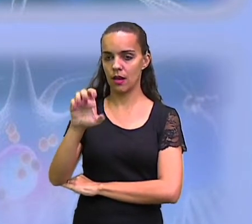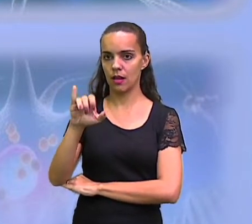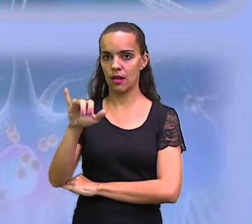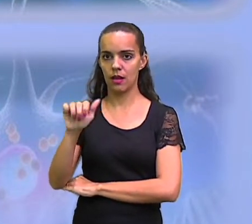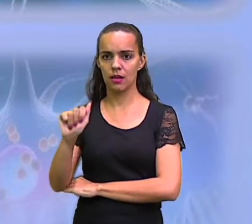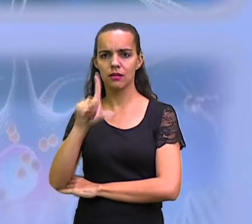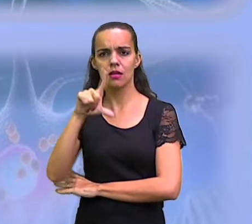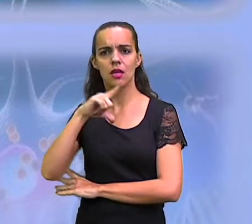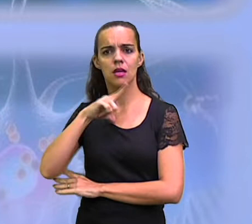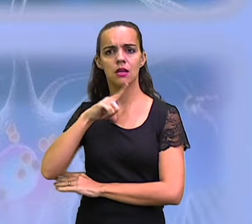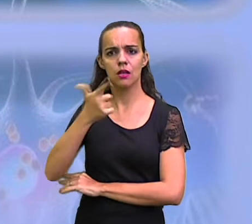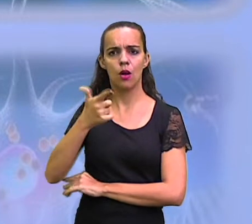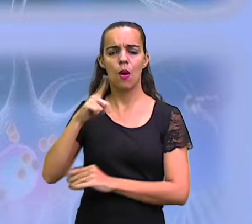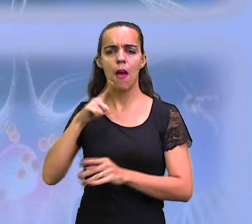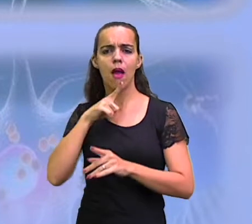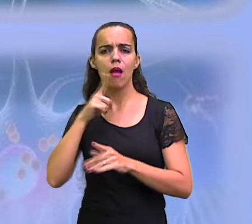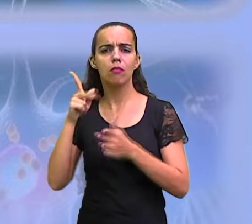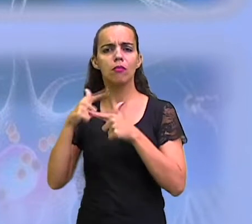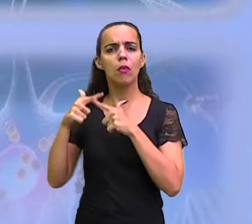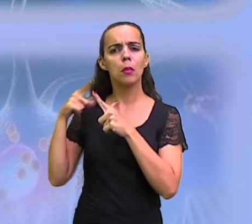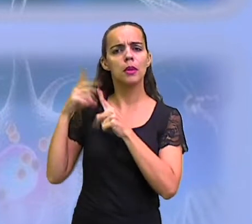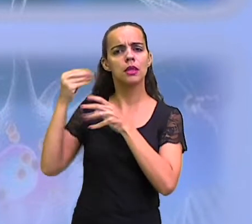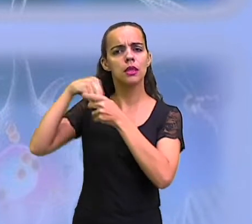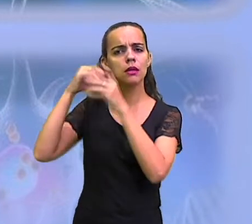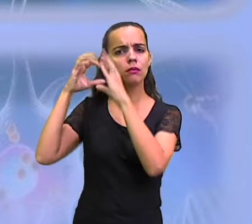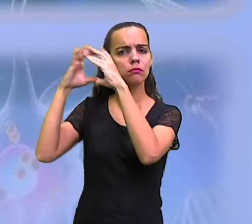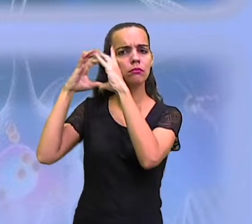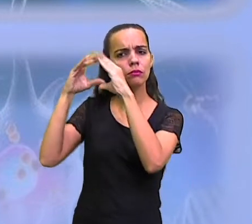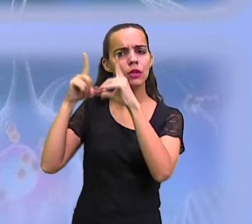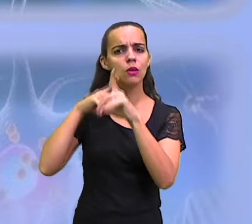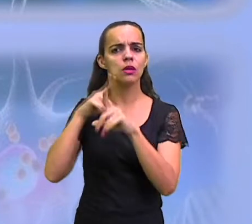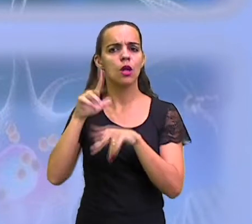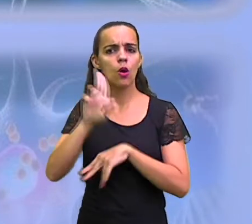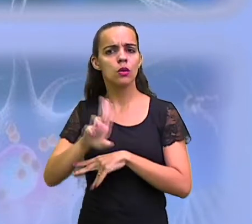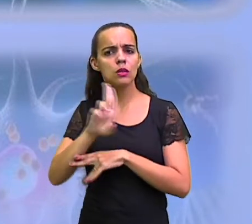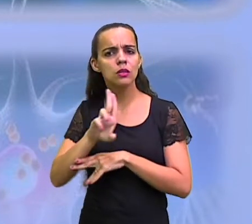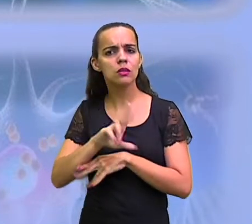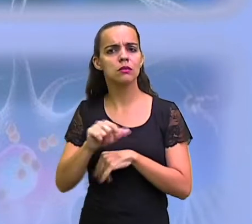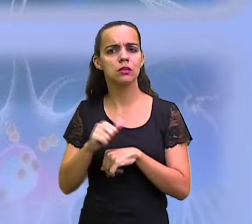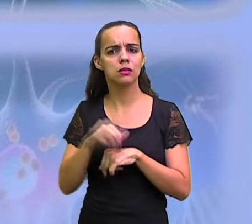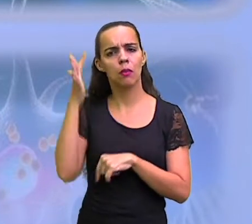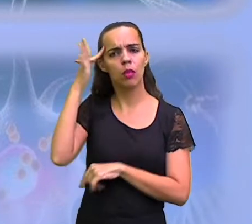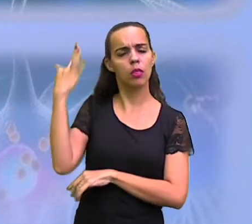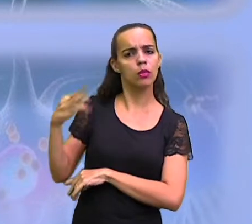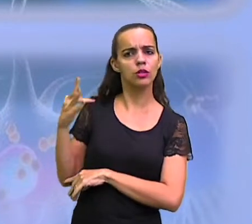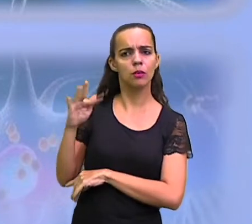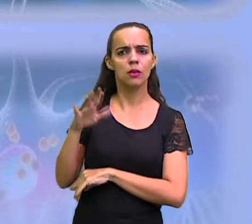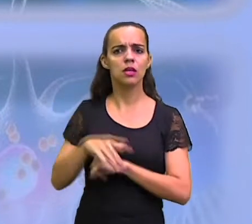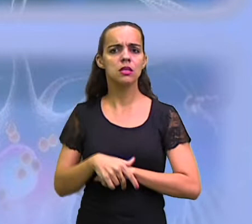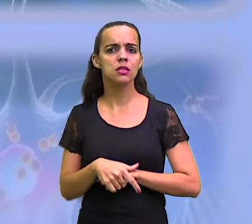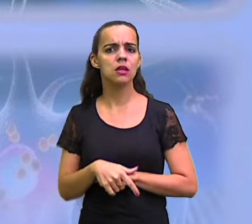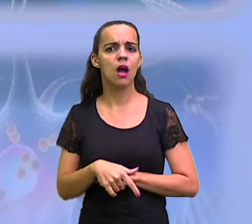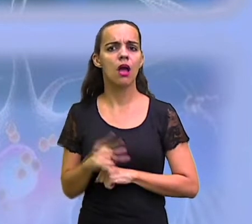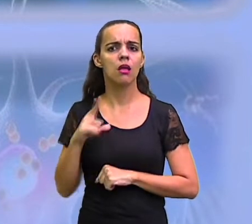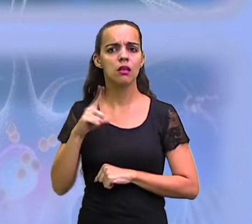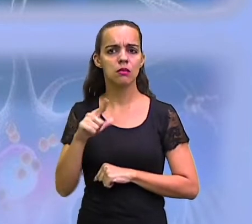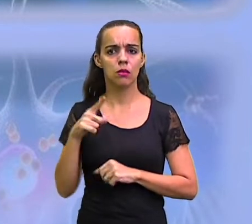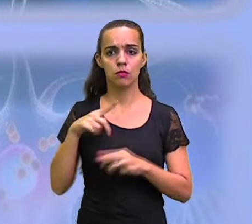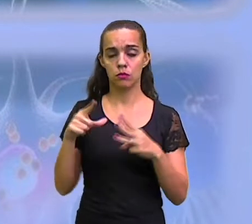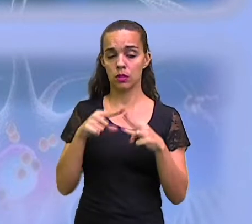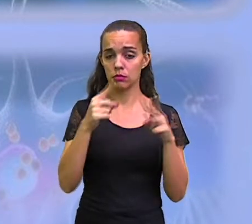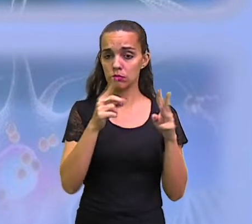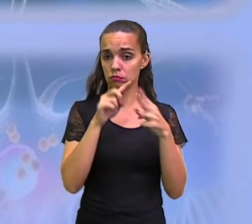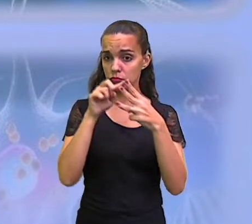cefaleia é um termo técnico utilizado pela população para dor de cabeça, que se divide em